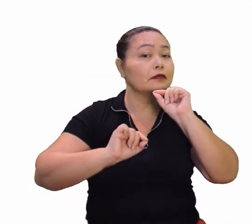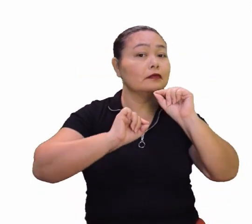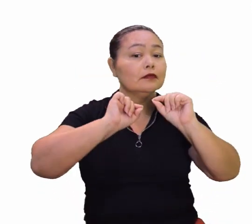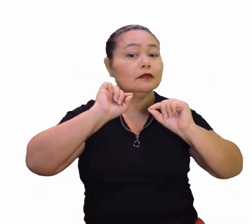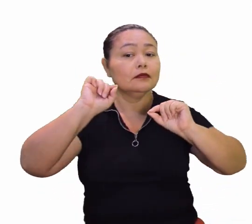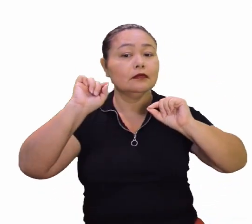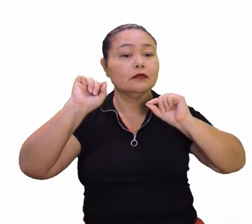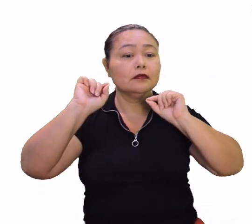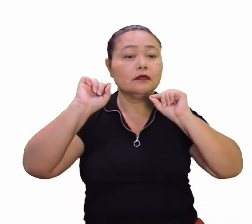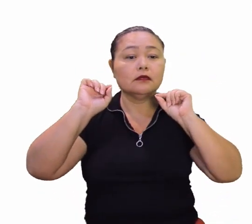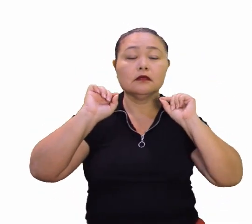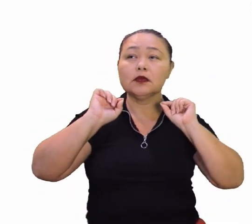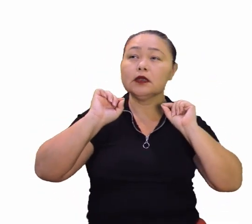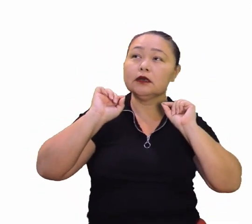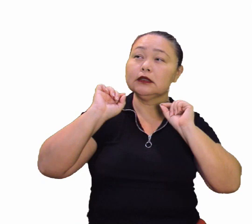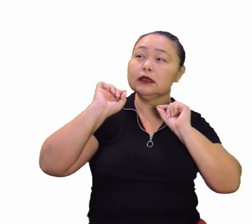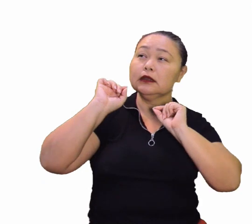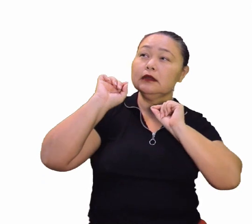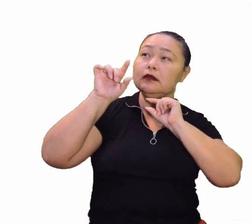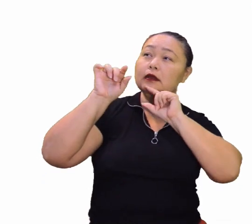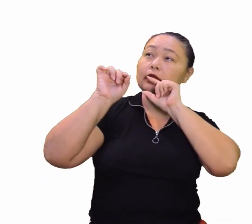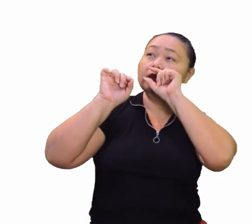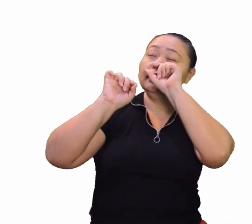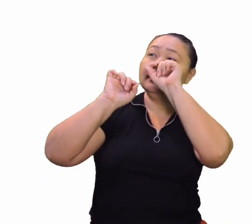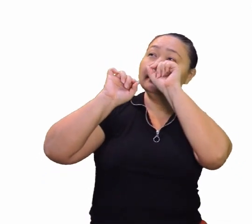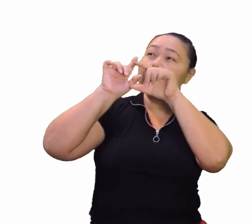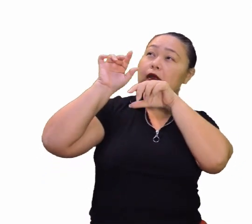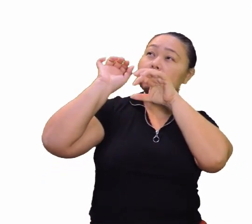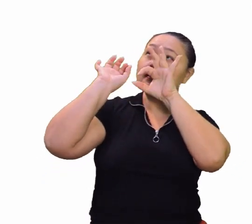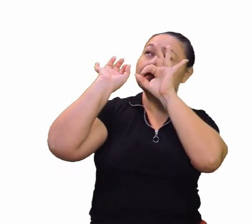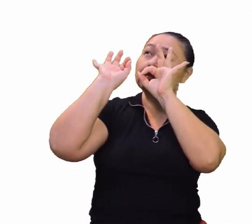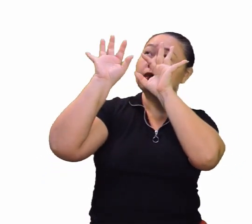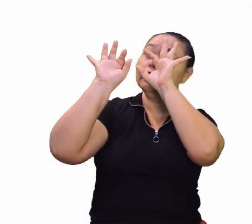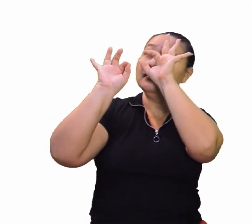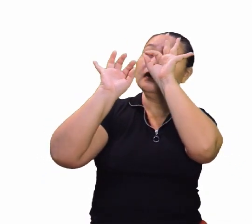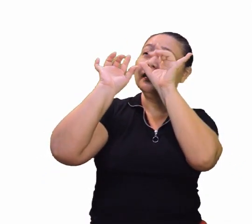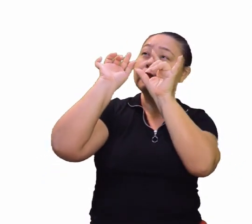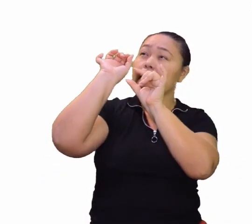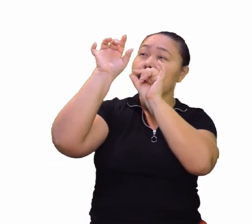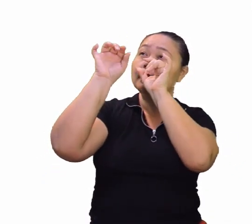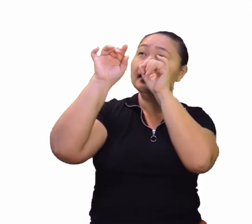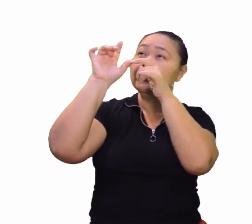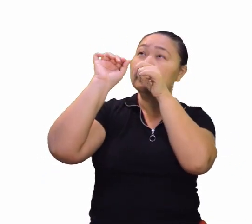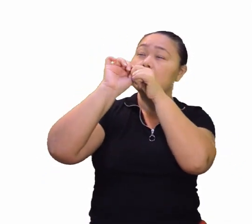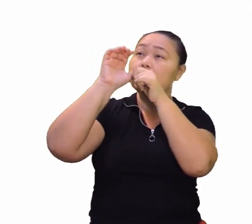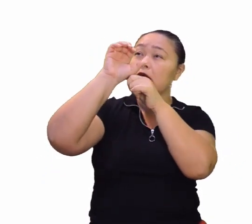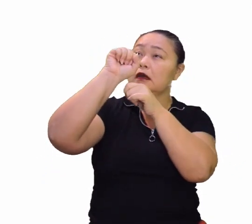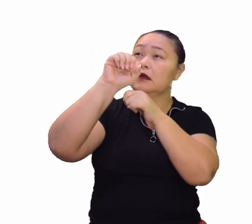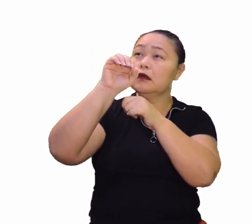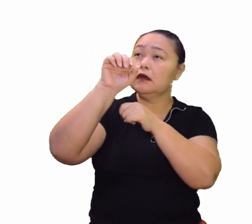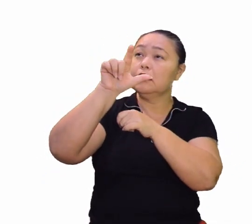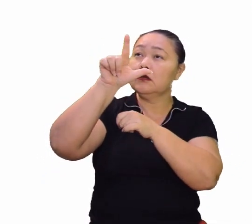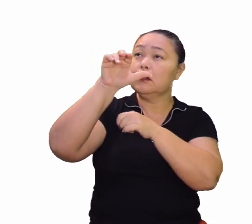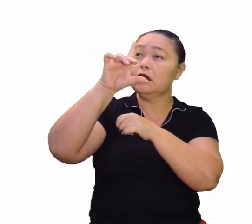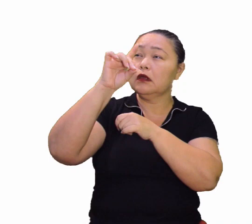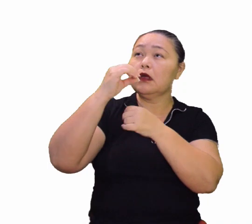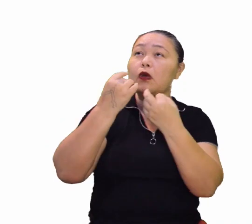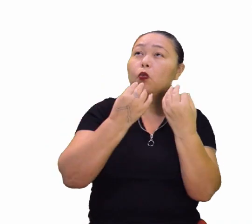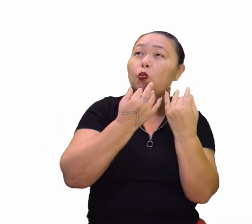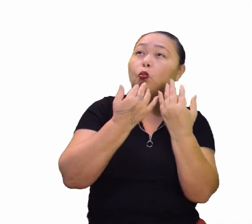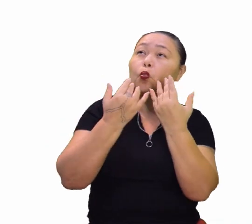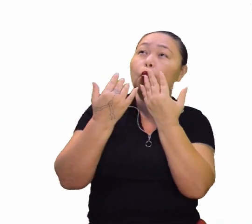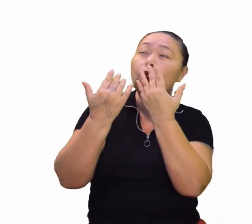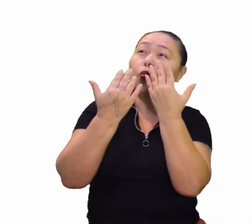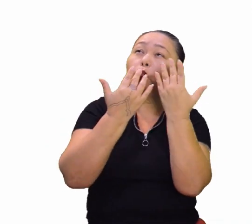No lançamento, acúmulo de partículas sólidas e